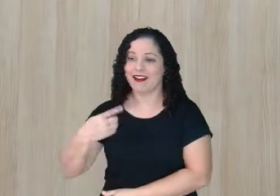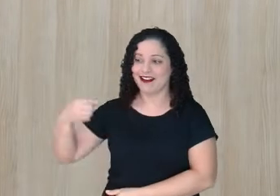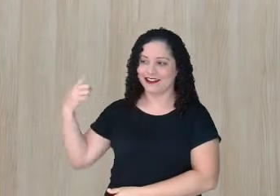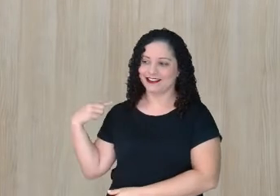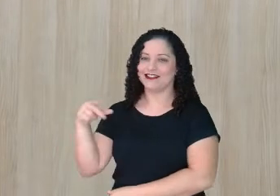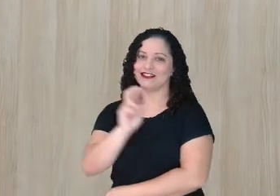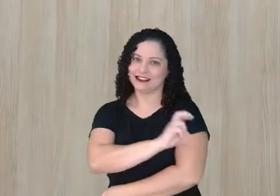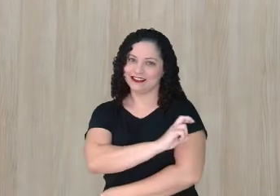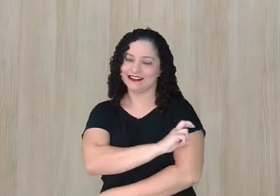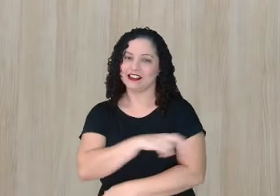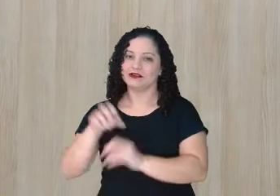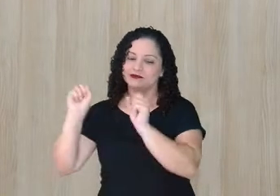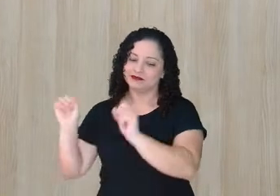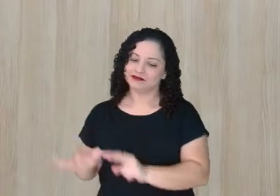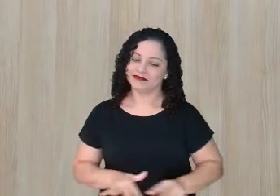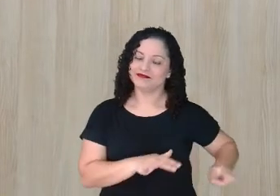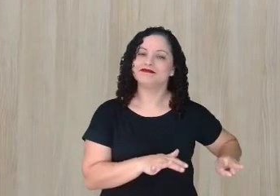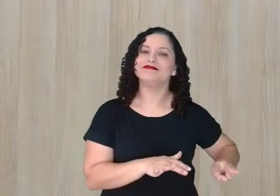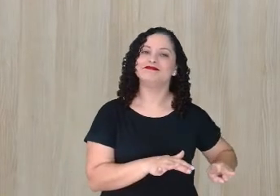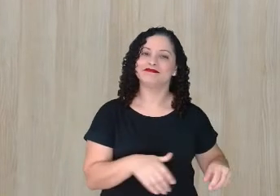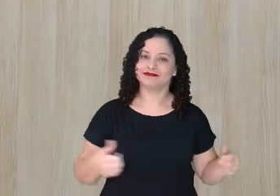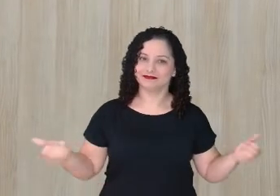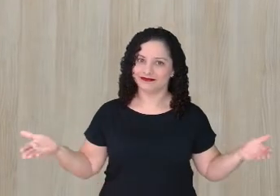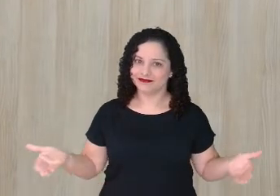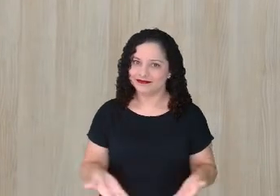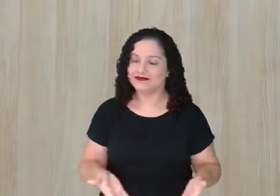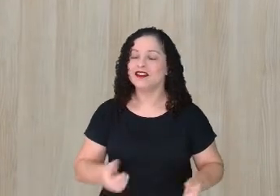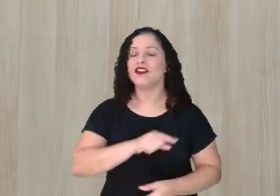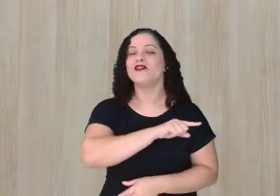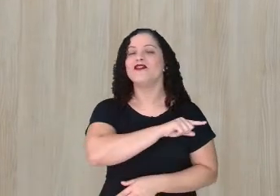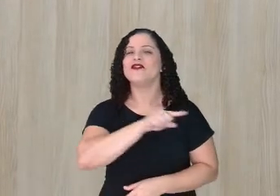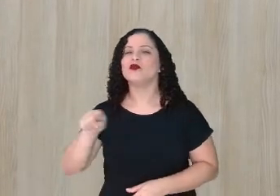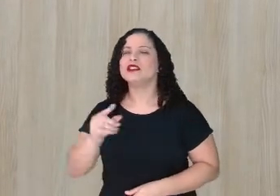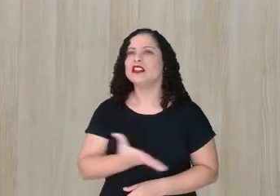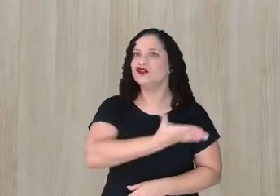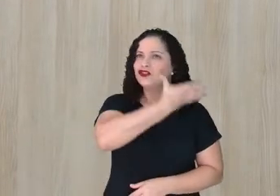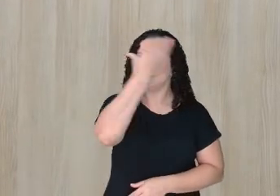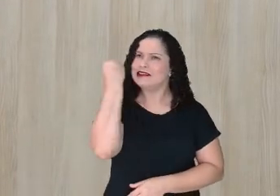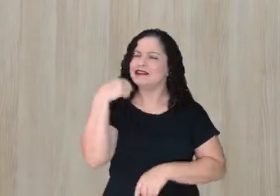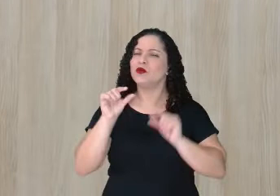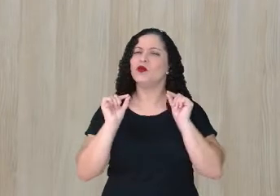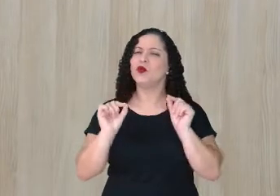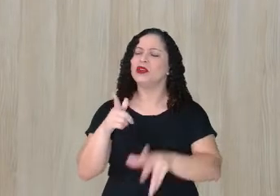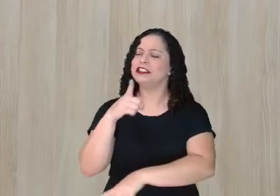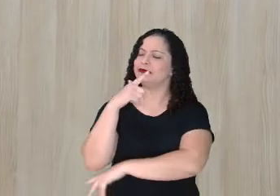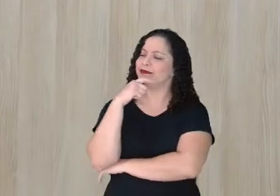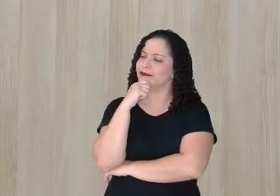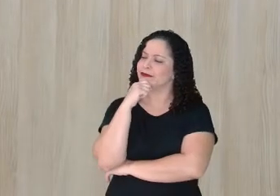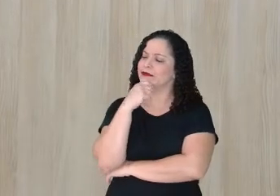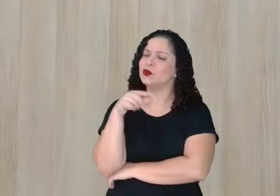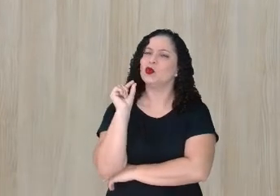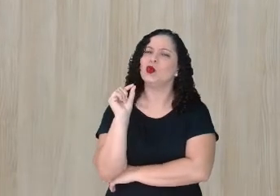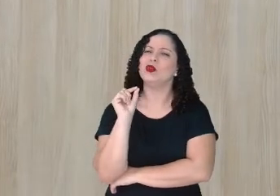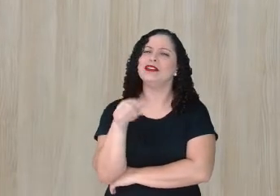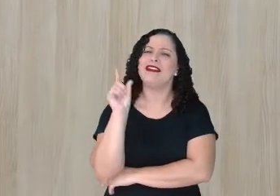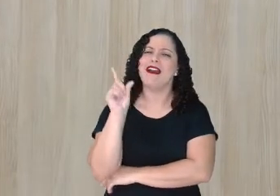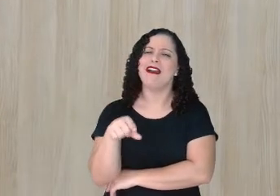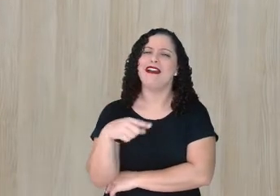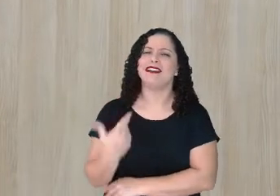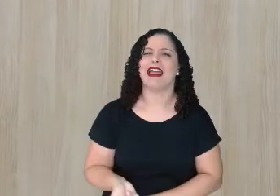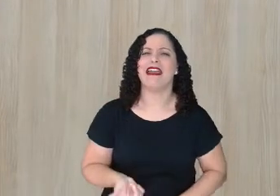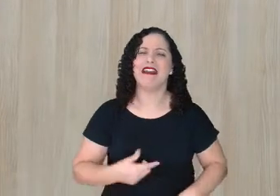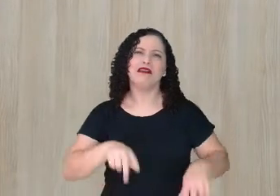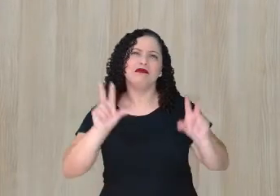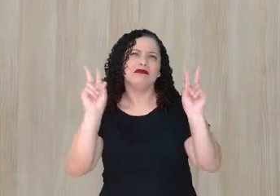de semana ou nesse semestre, você esqueceu do que é coesão lexical. O que é isso, professora? A senhora